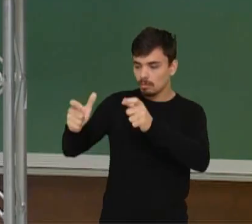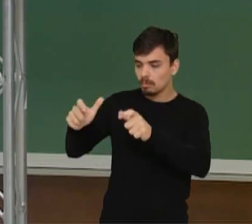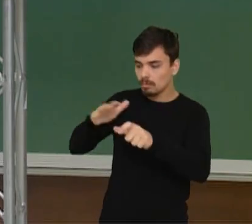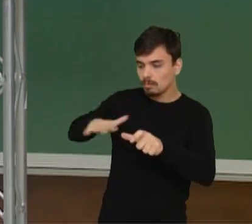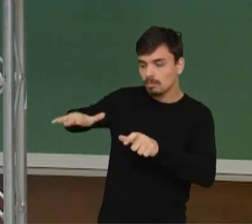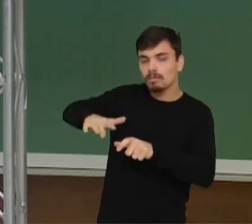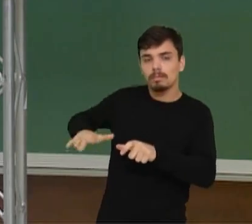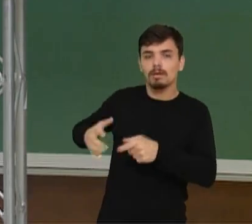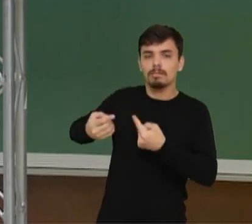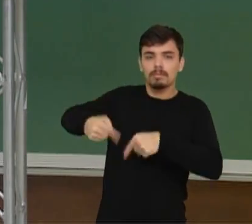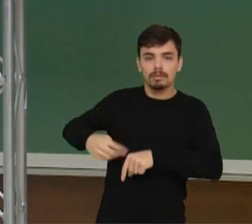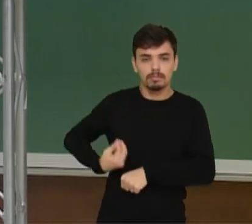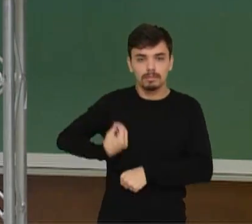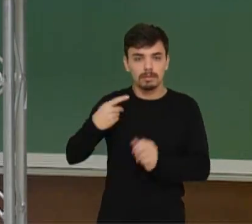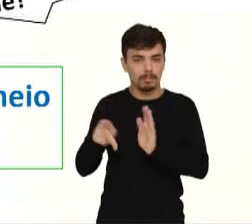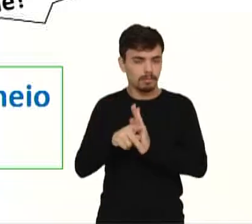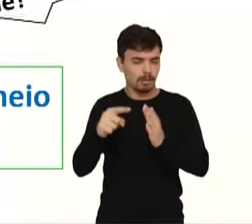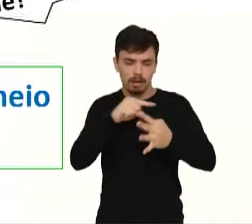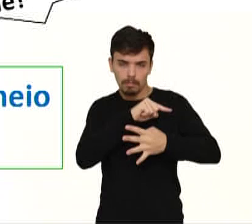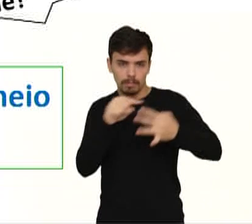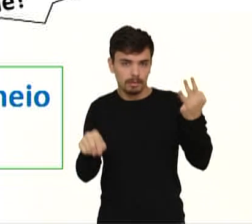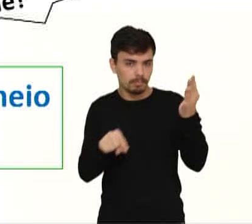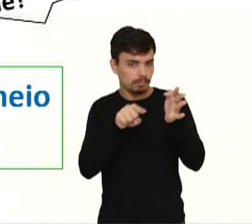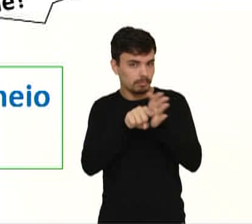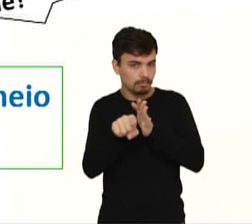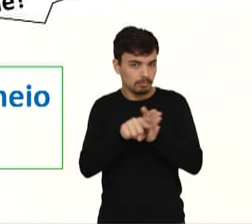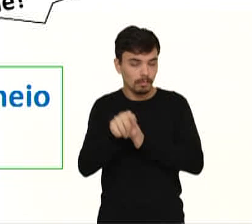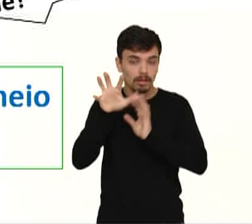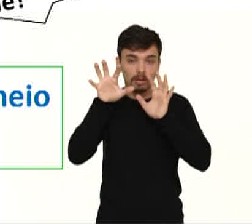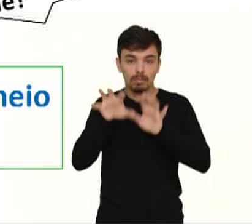vida dele? Entre outras perguntas, tá? Então, tudo isso aqui